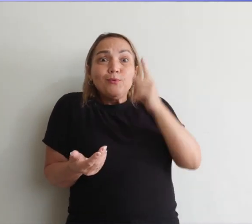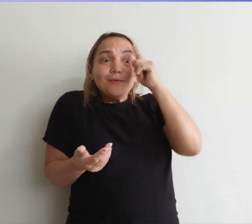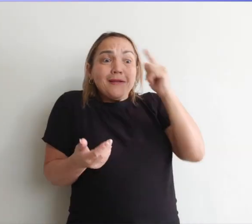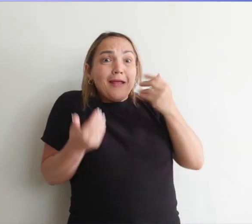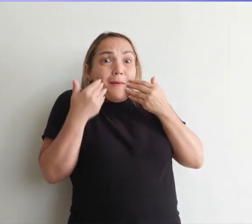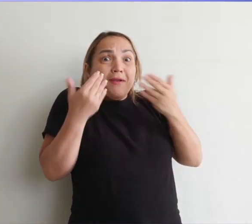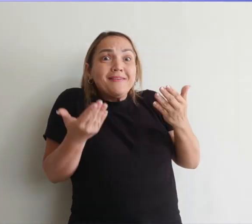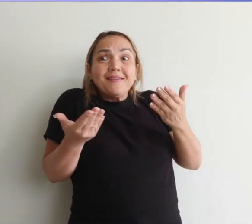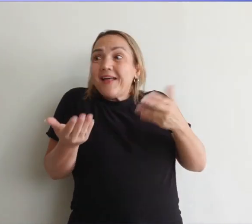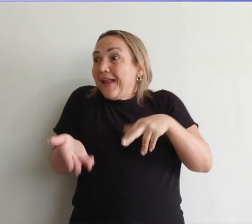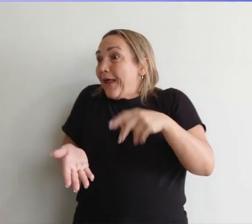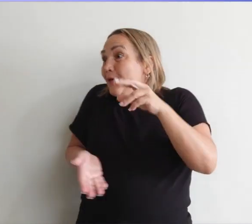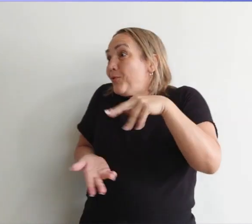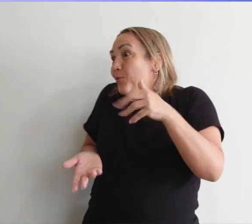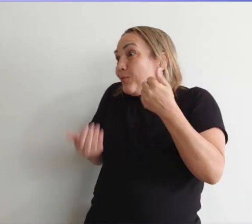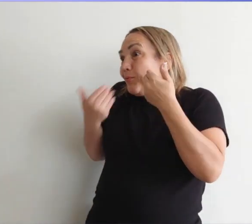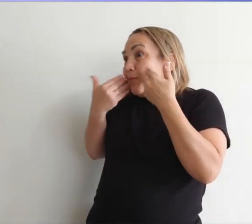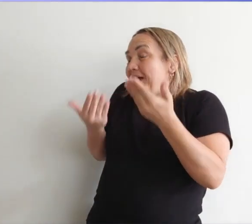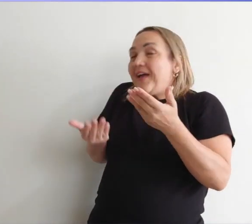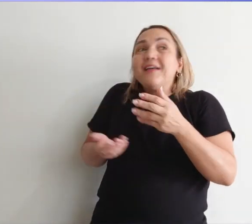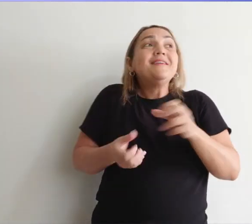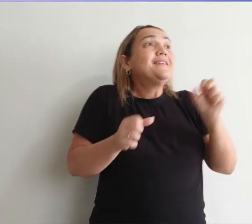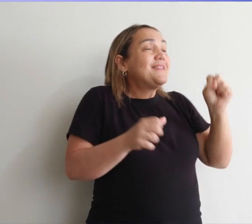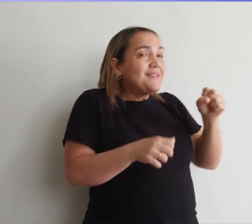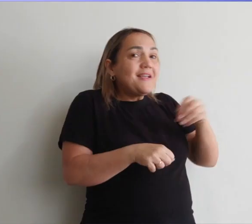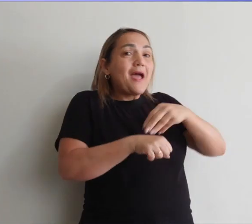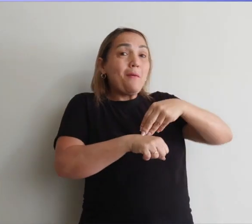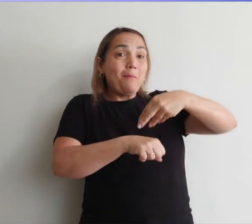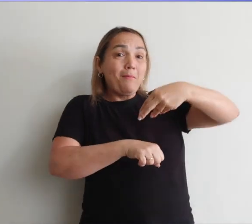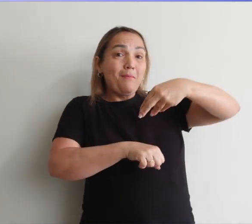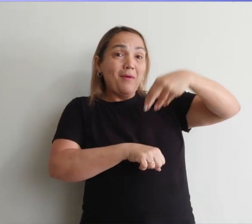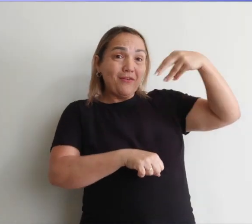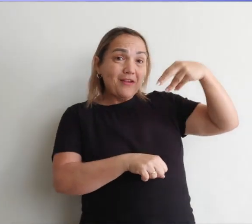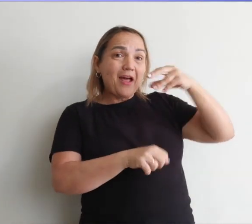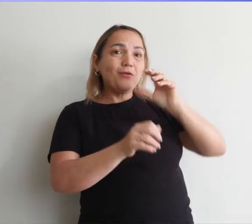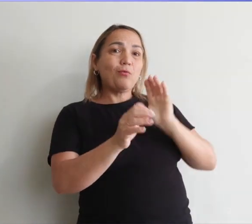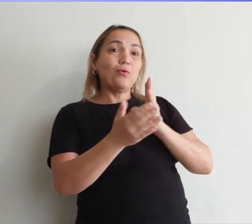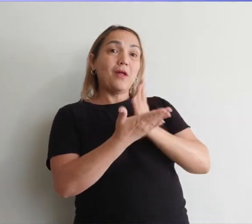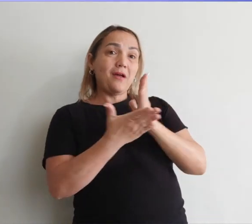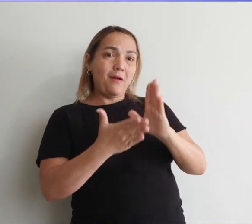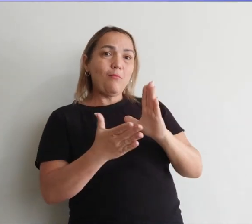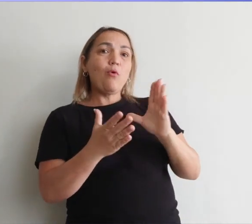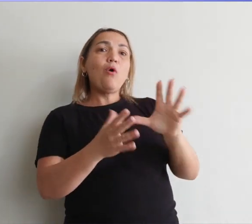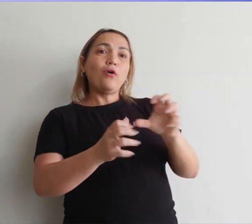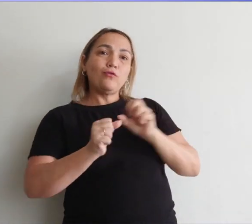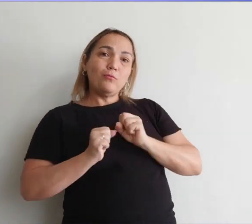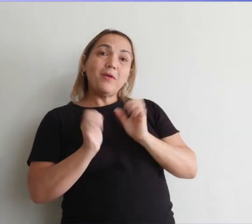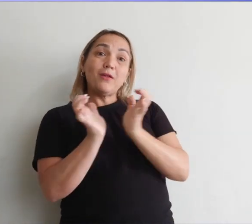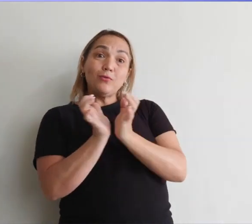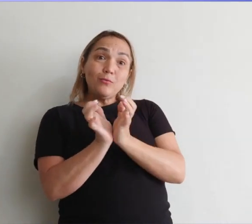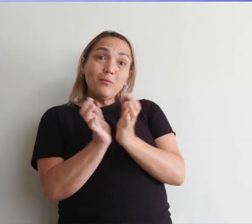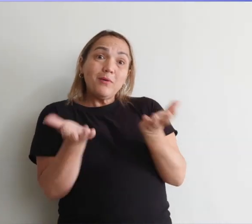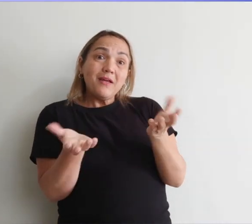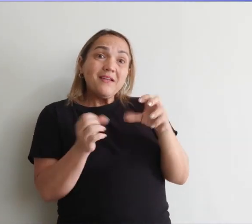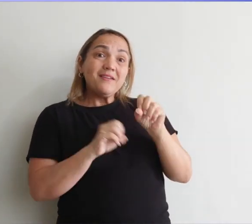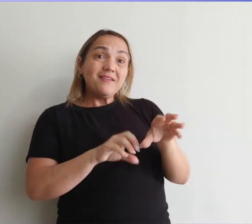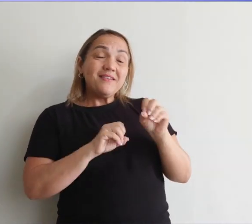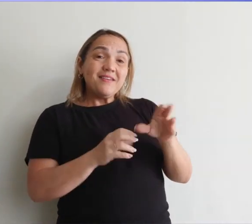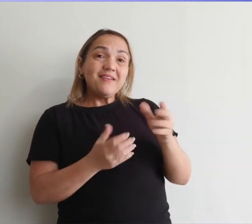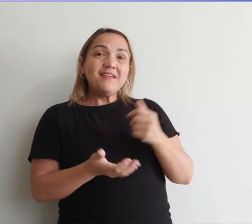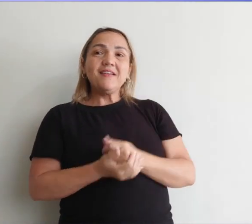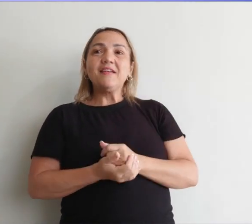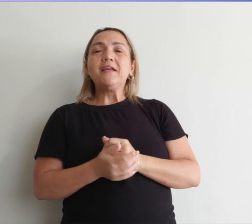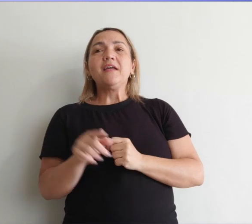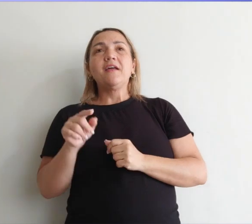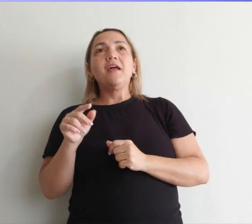Não, apresentava. No final do mestrado, eu consegui vencer algumas coisas e assumi uma turma. Comecei a dar aula.